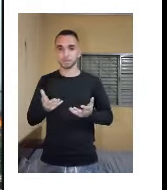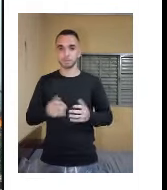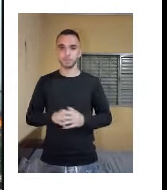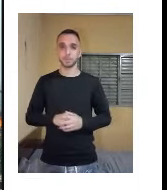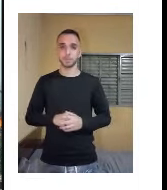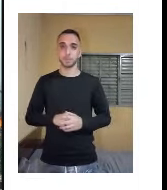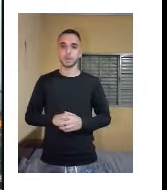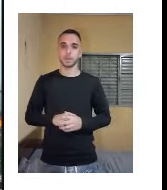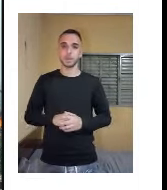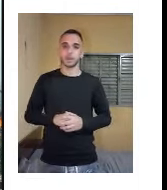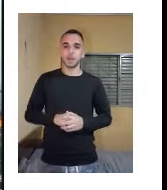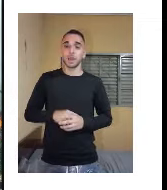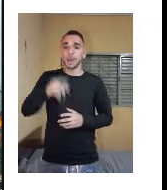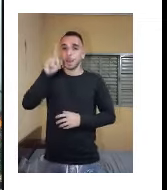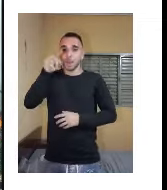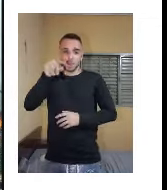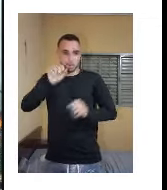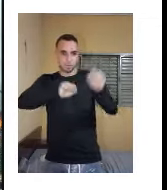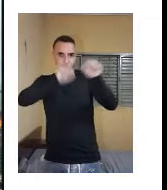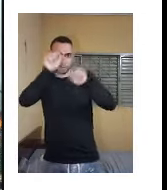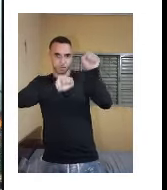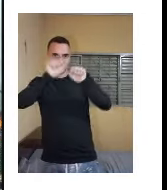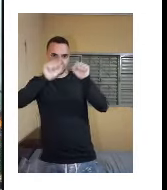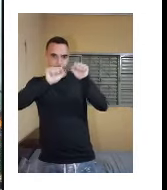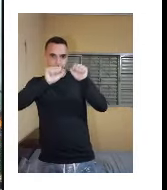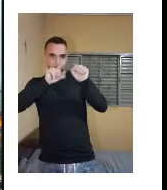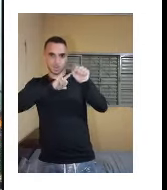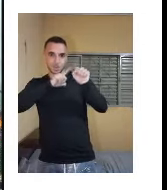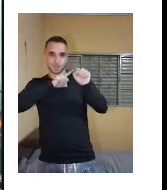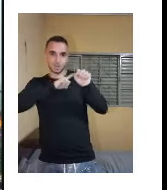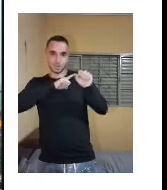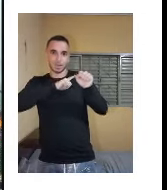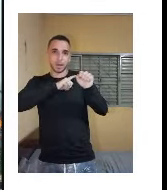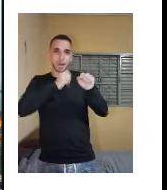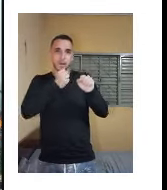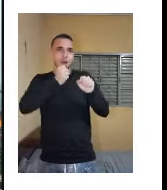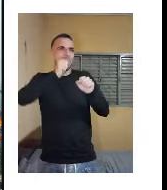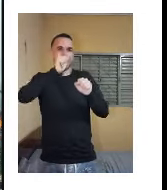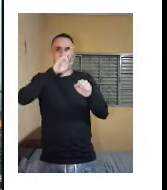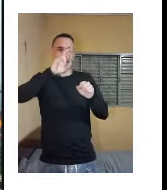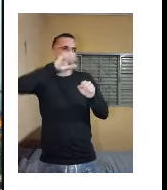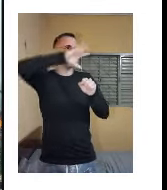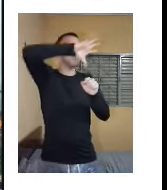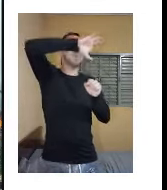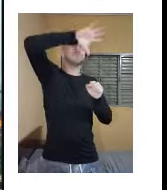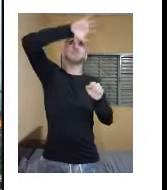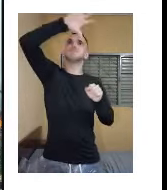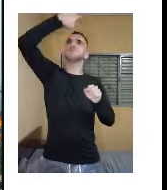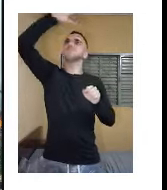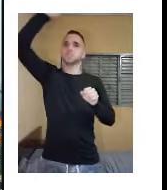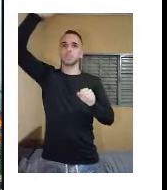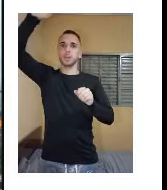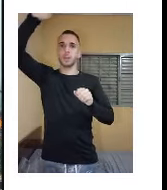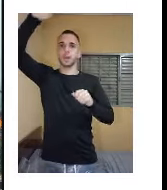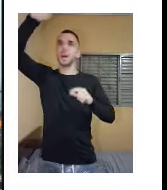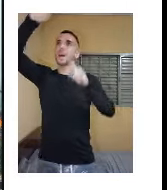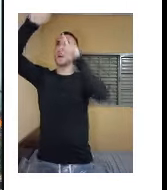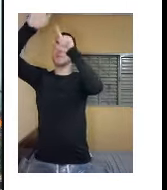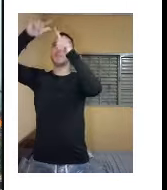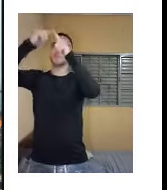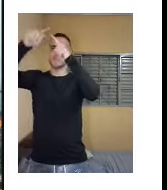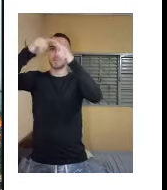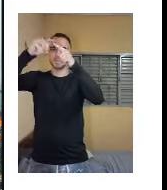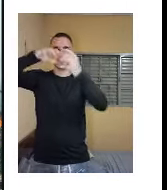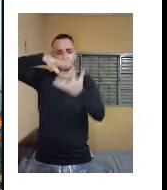constituído, né, por esses gases, e aí tem se intensificado cada vez mais. E o principal responsável pela intensificação